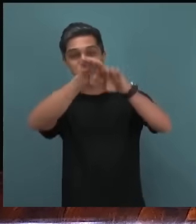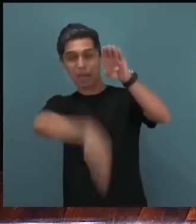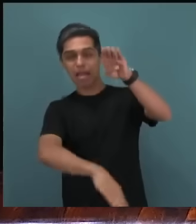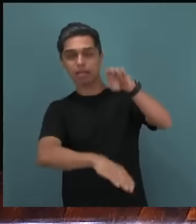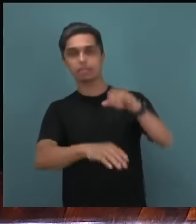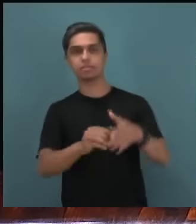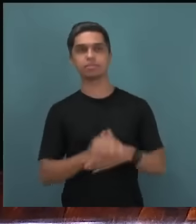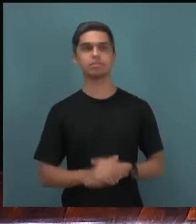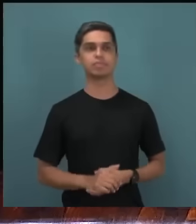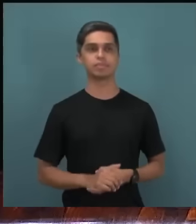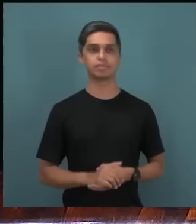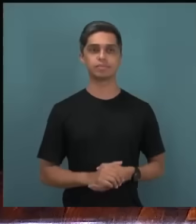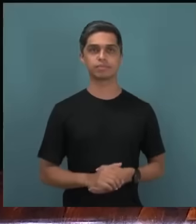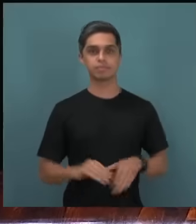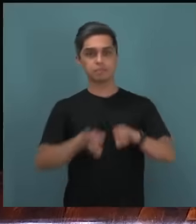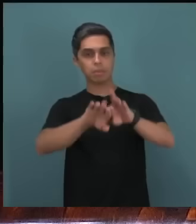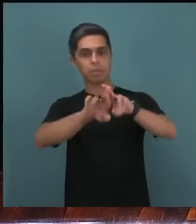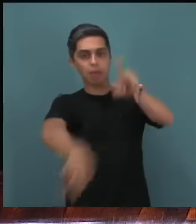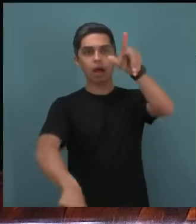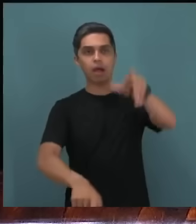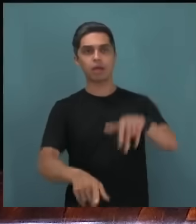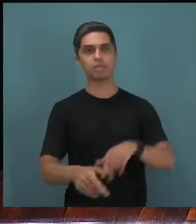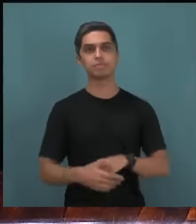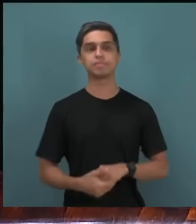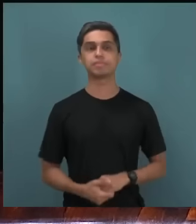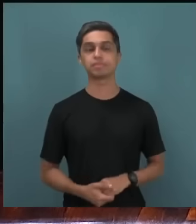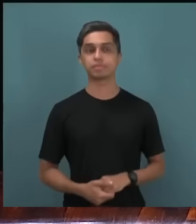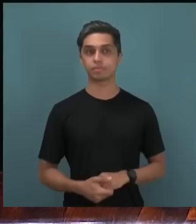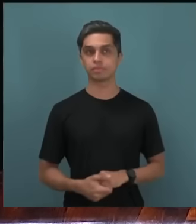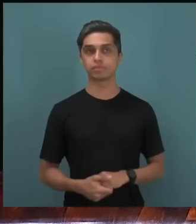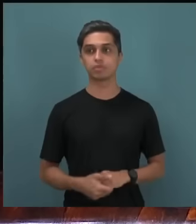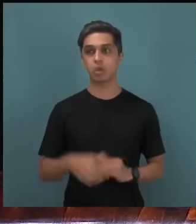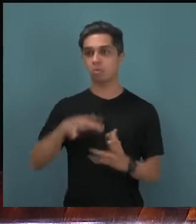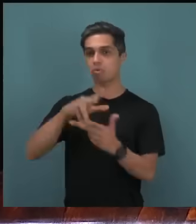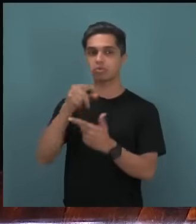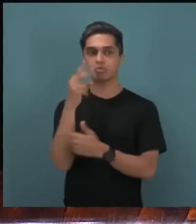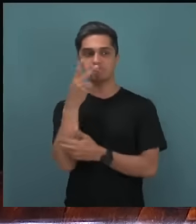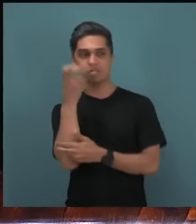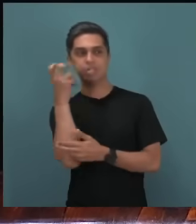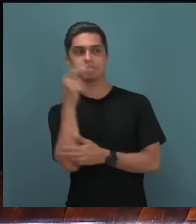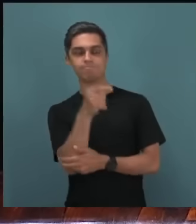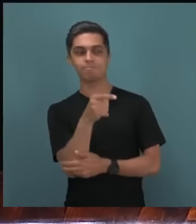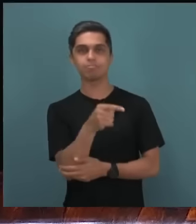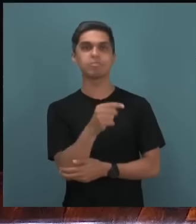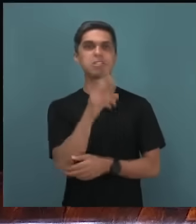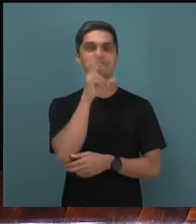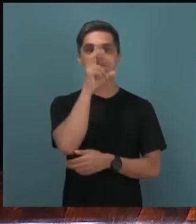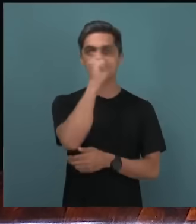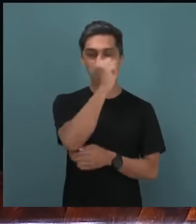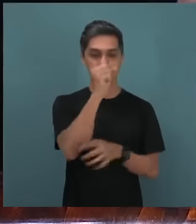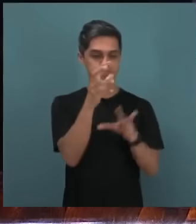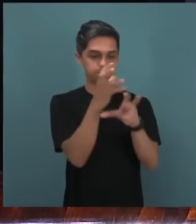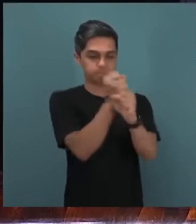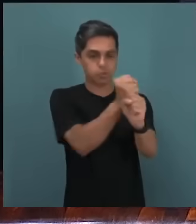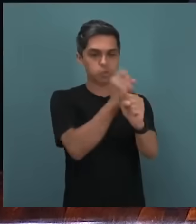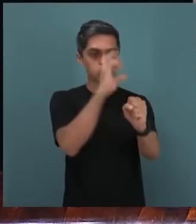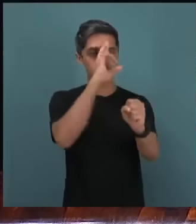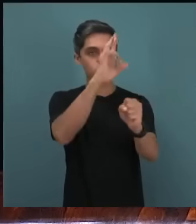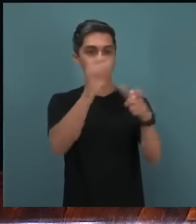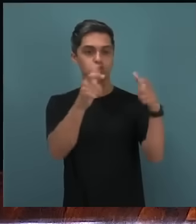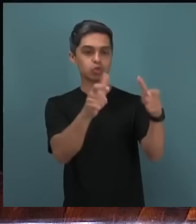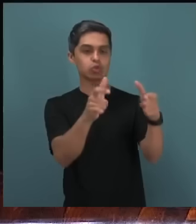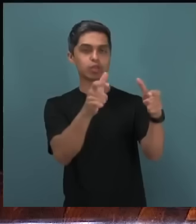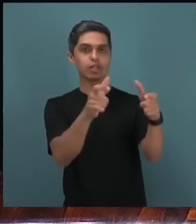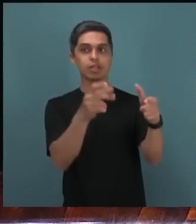mundo e que possui uma forte concentração de renda. Vejam os dados da